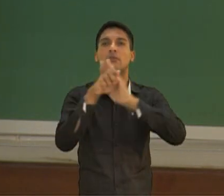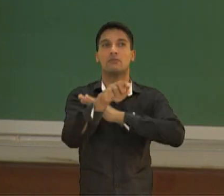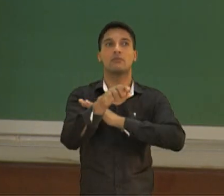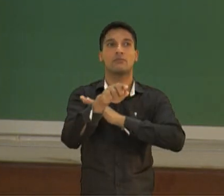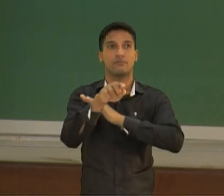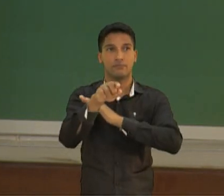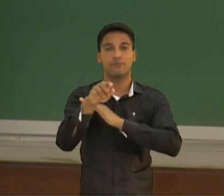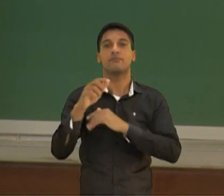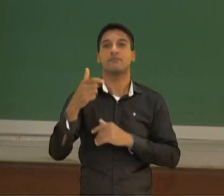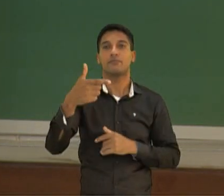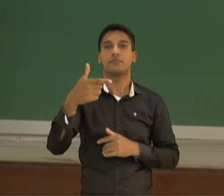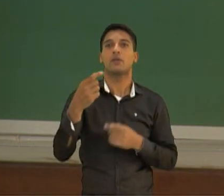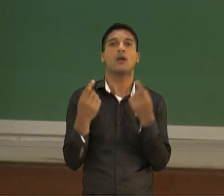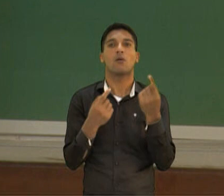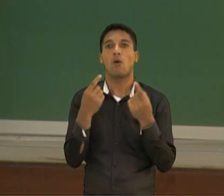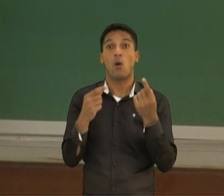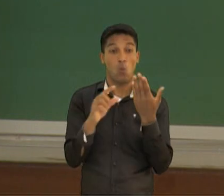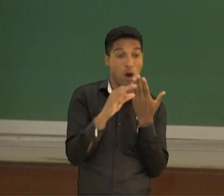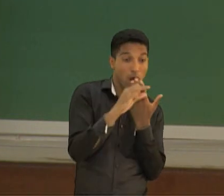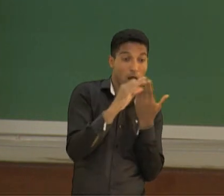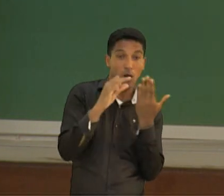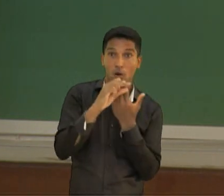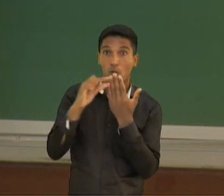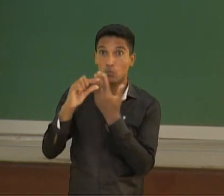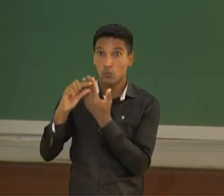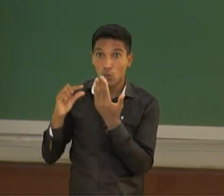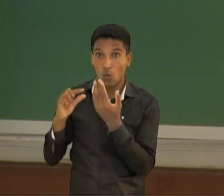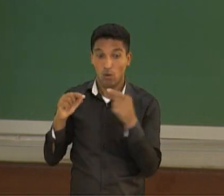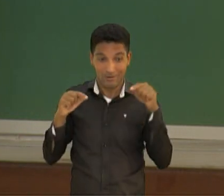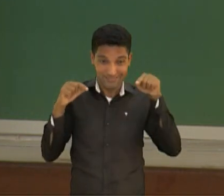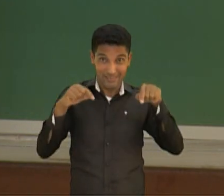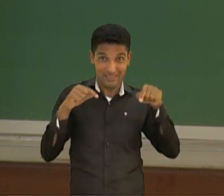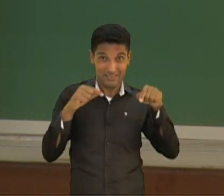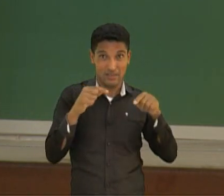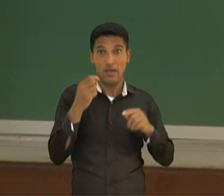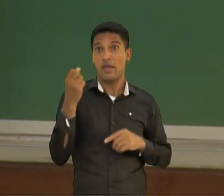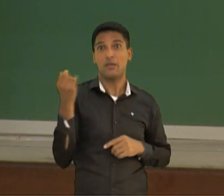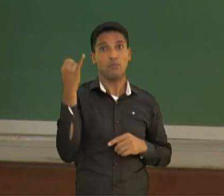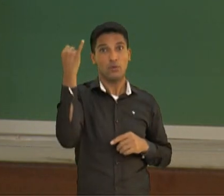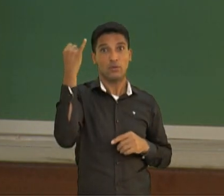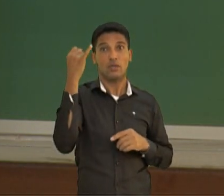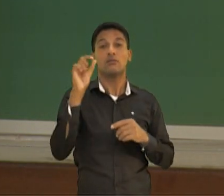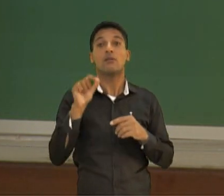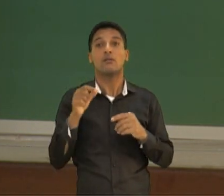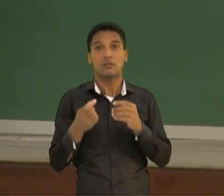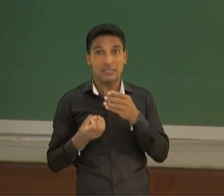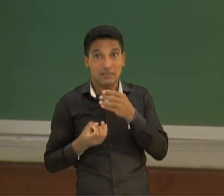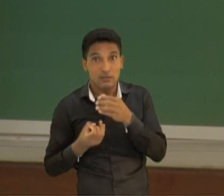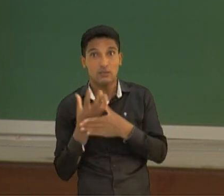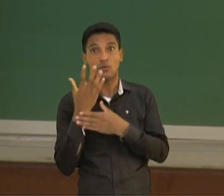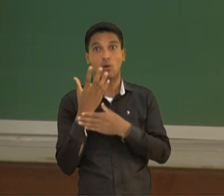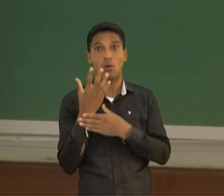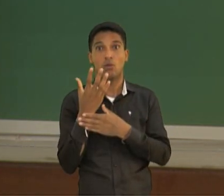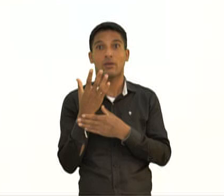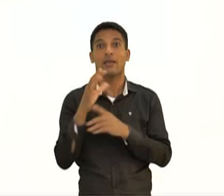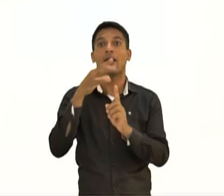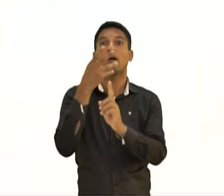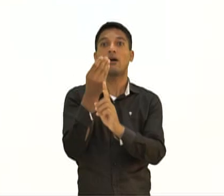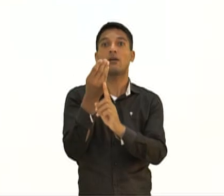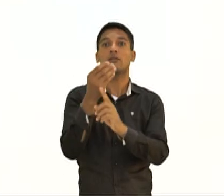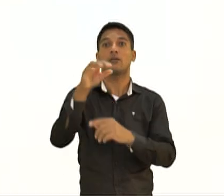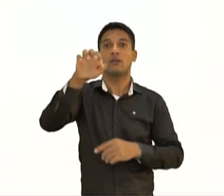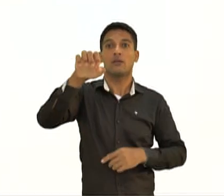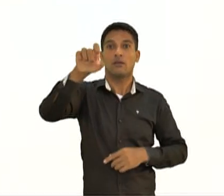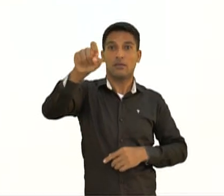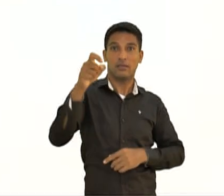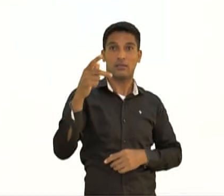foram fundamentais para o surgimento do expressionismo? Será que você vai responder certinho, gente? Letra A,